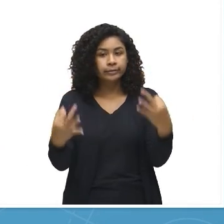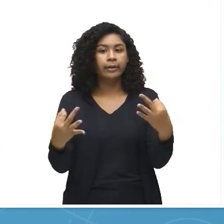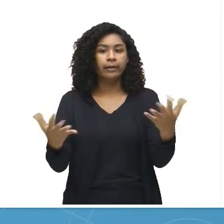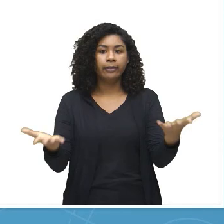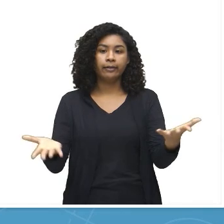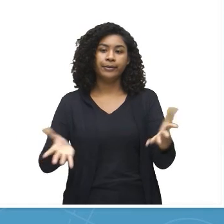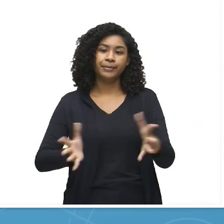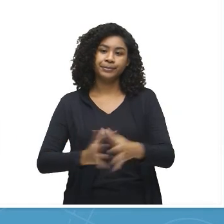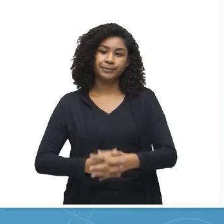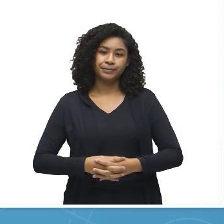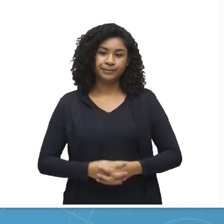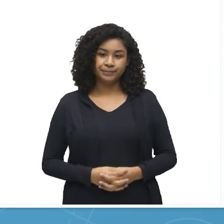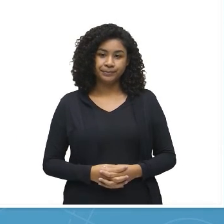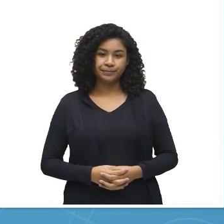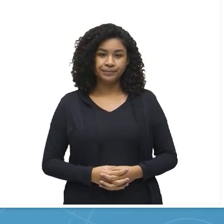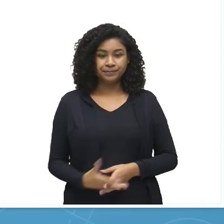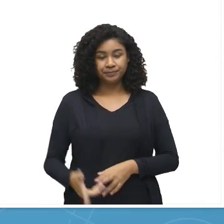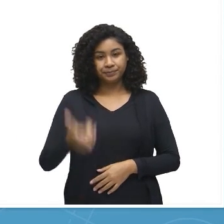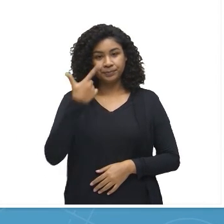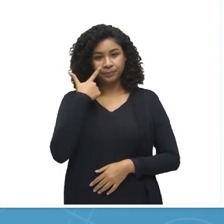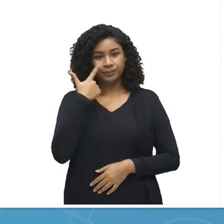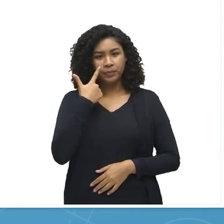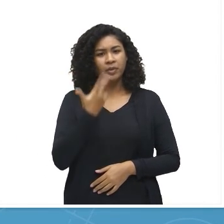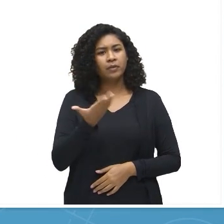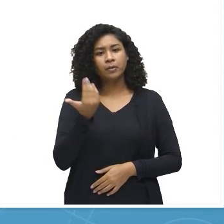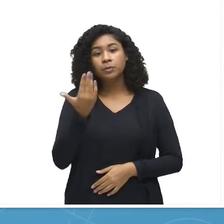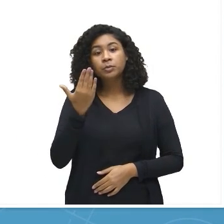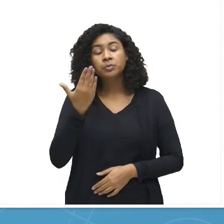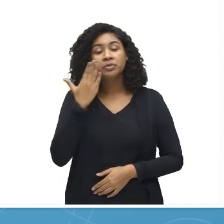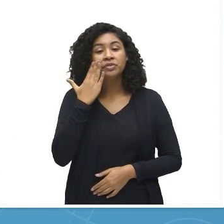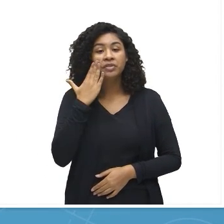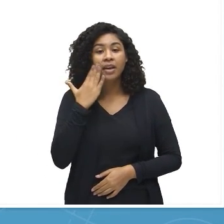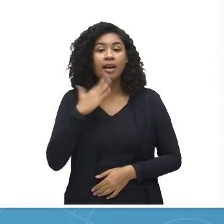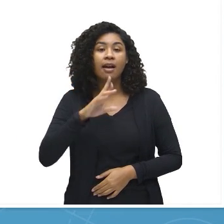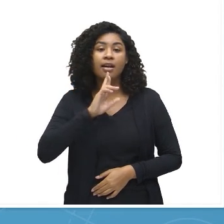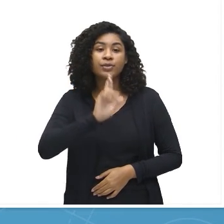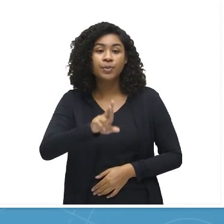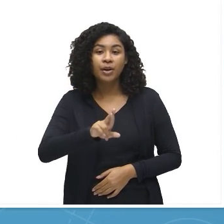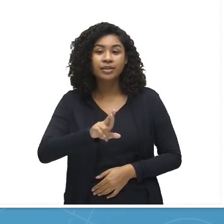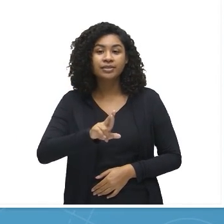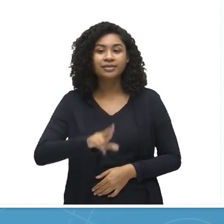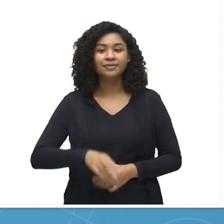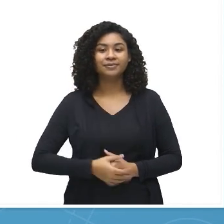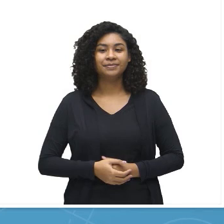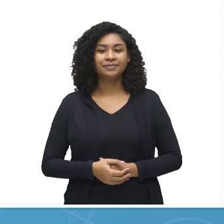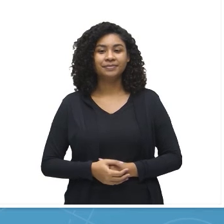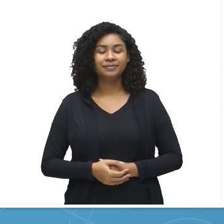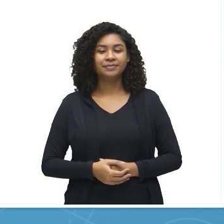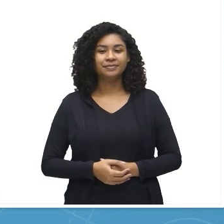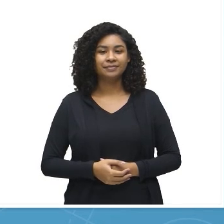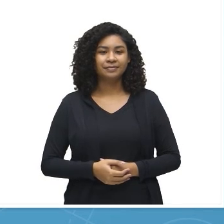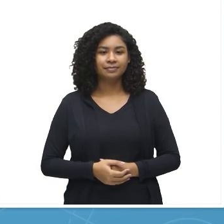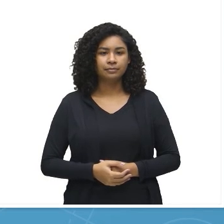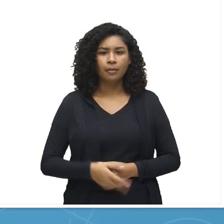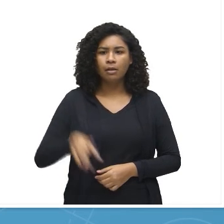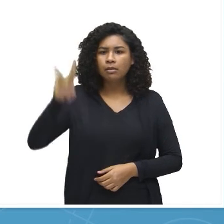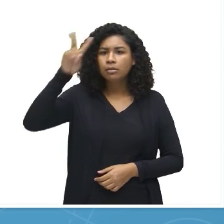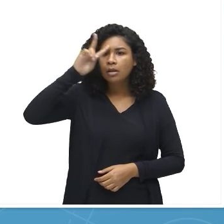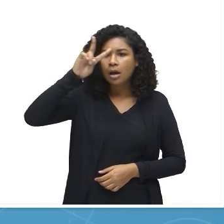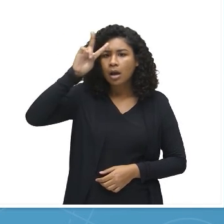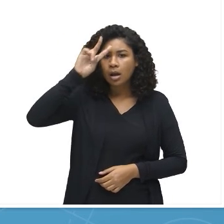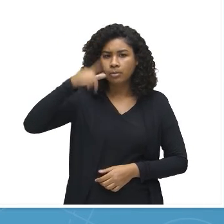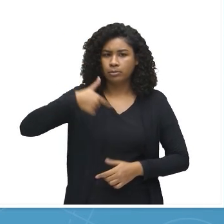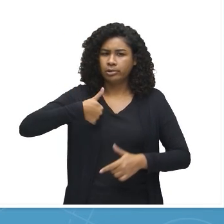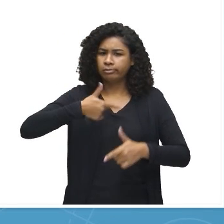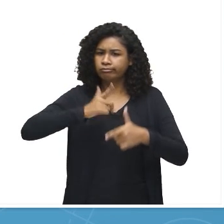Vamos lá, então? Ver aí qual seria a resposta das nossas questões, tá? Lembrando, né, que eu brigo aqui